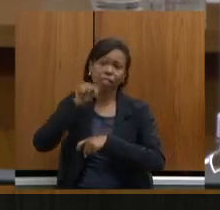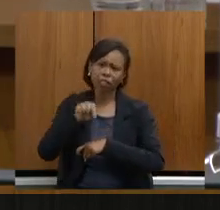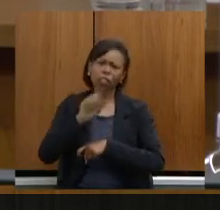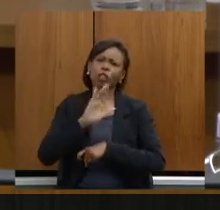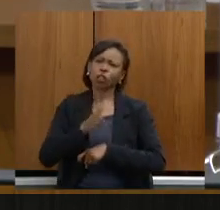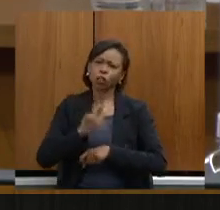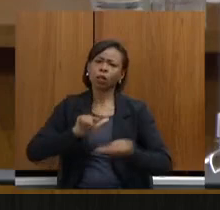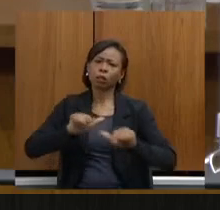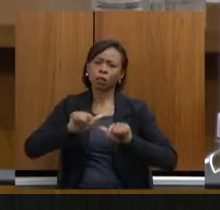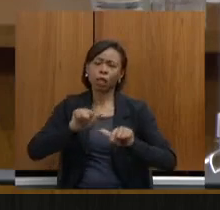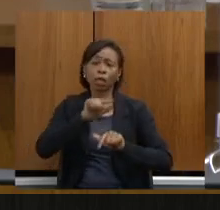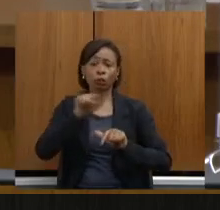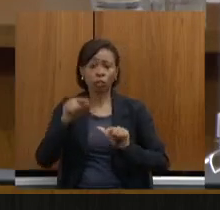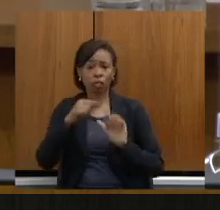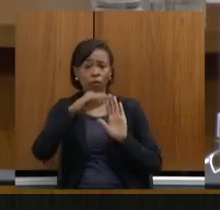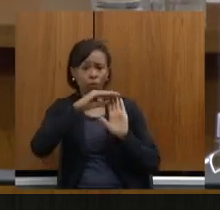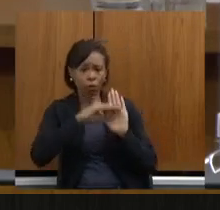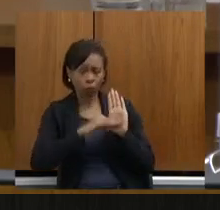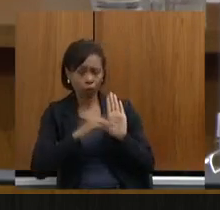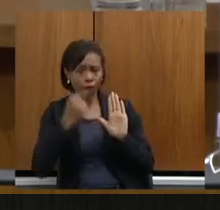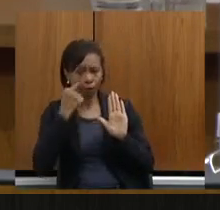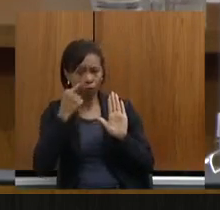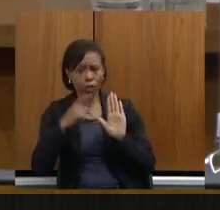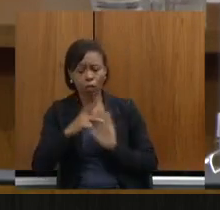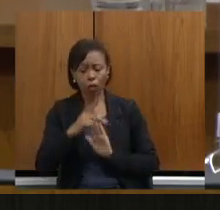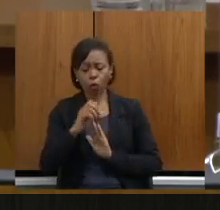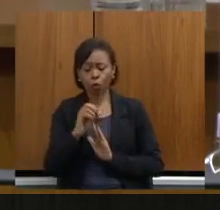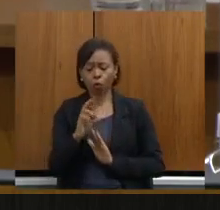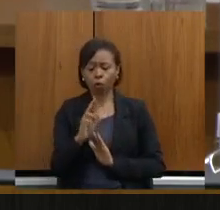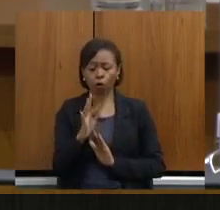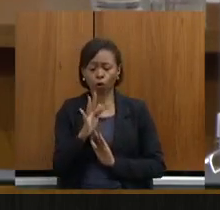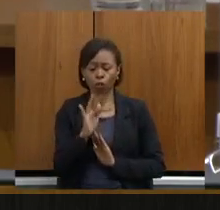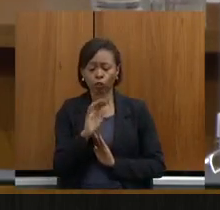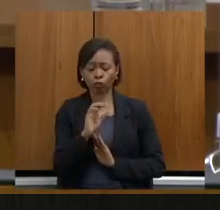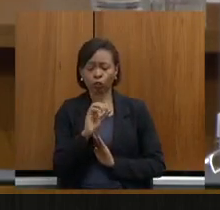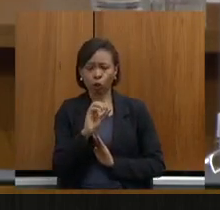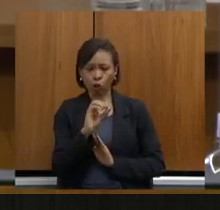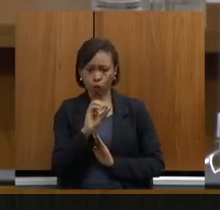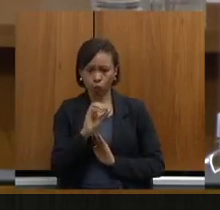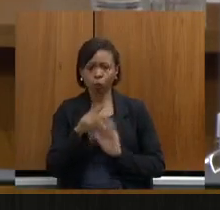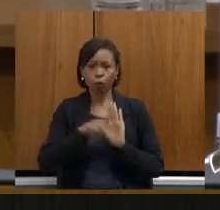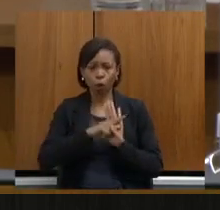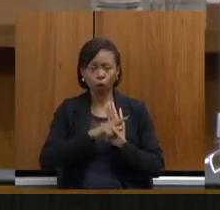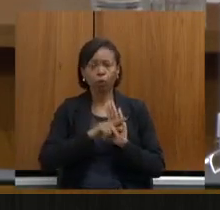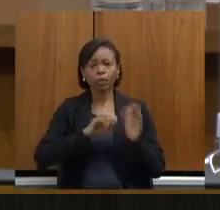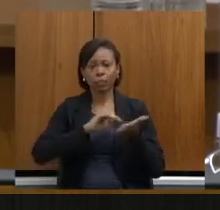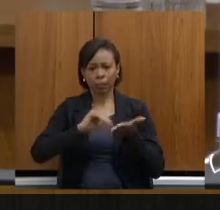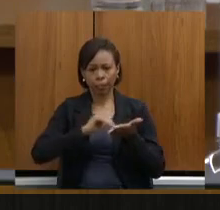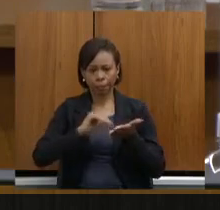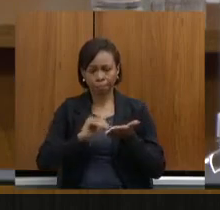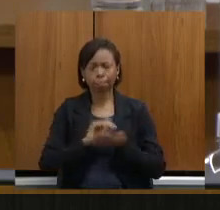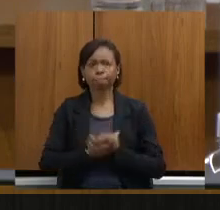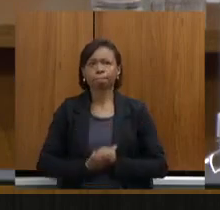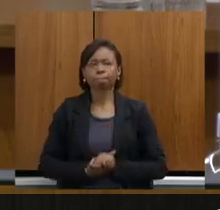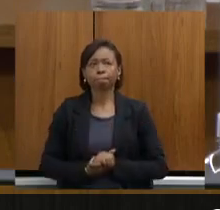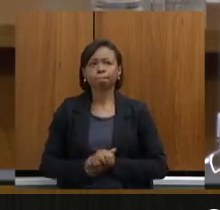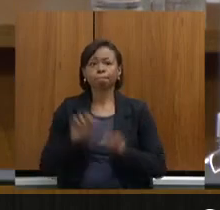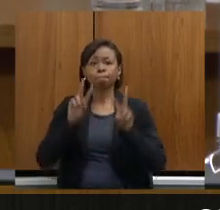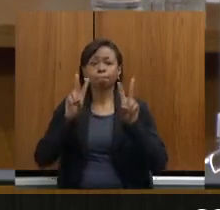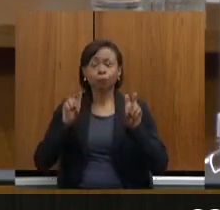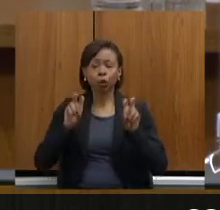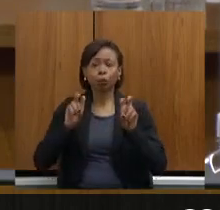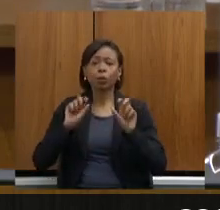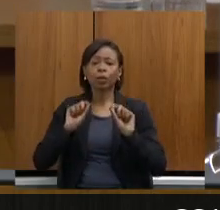no portfólio de projetos da secretaria em que relação à recuperação fiscal